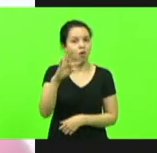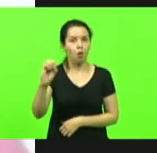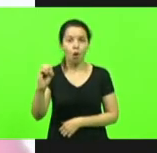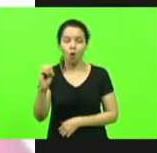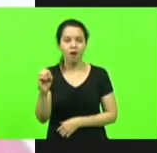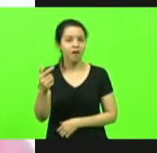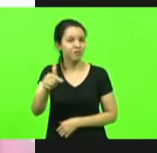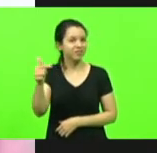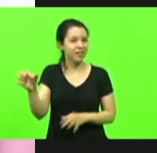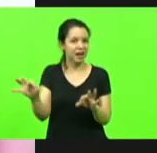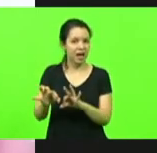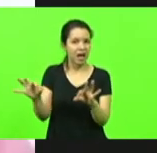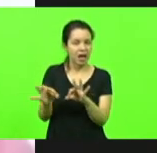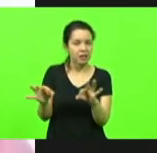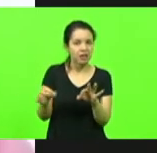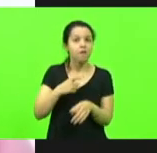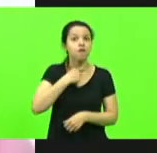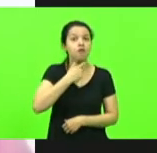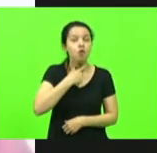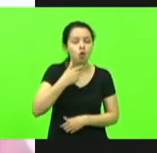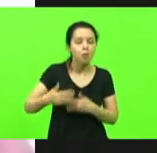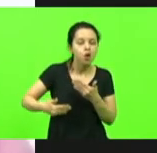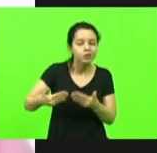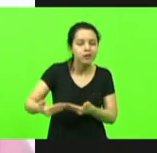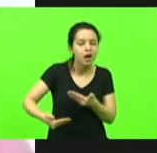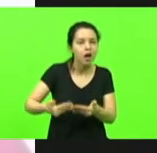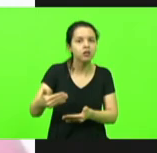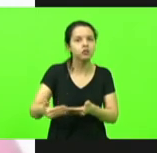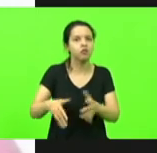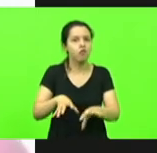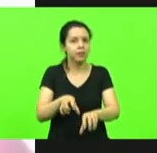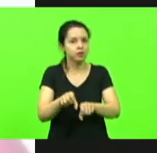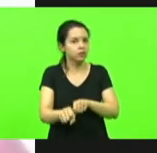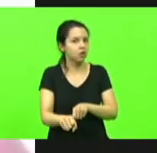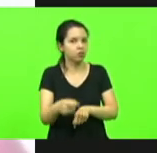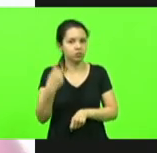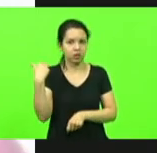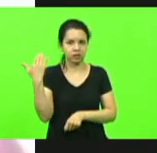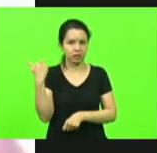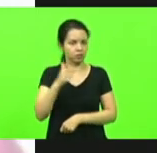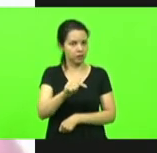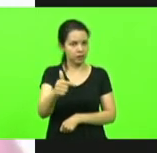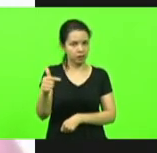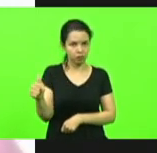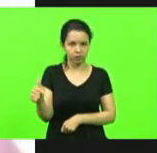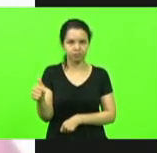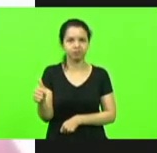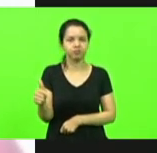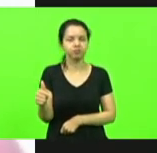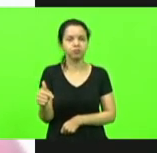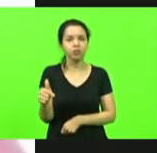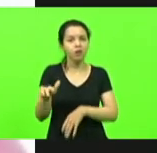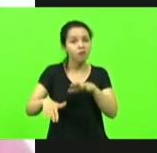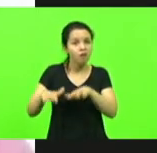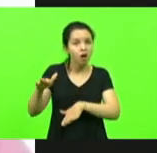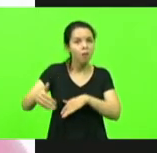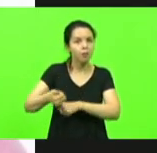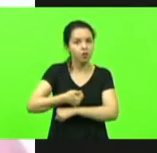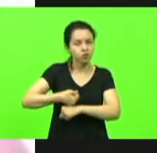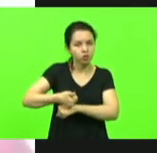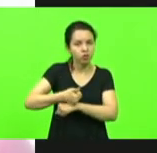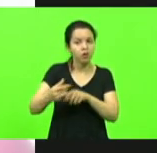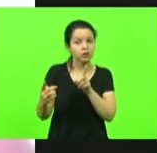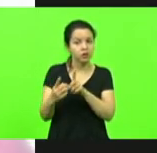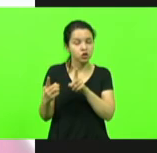estava em processos ainda de formação, nós não tínhamos isso, né? E muitas vezes esses profissionais atendiam uma vez por